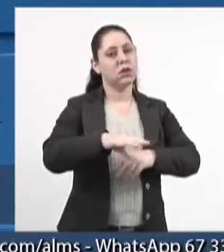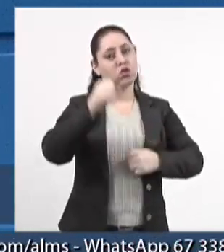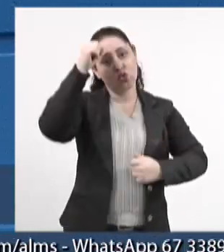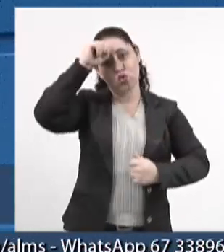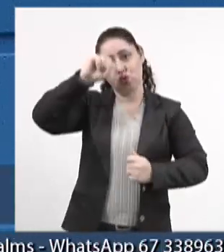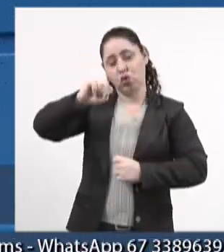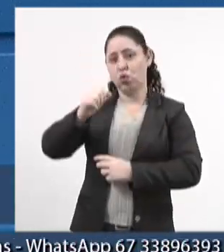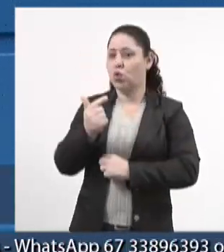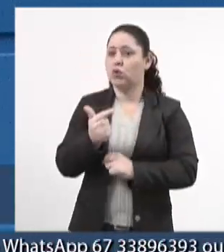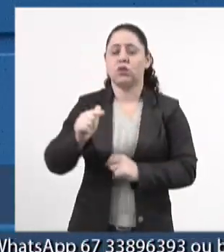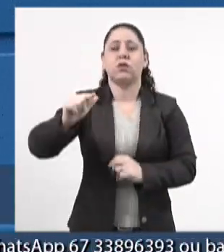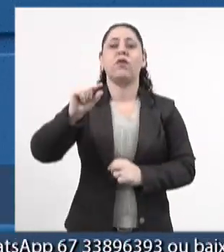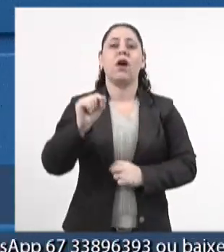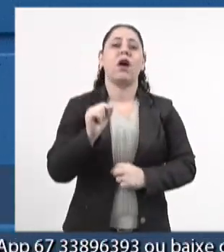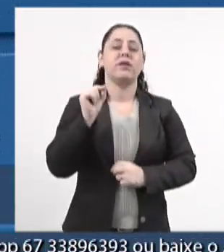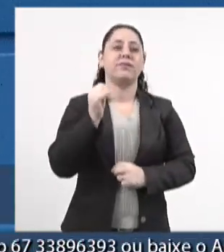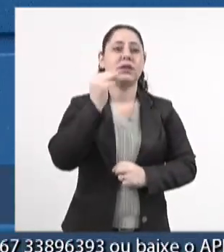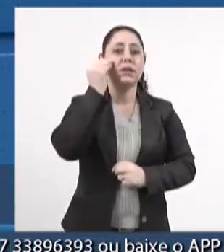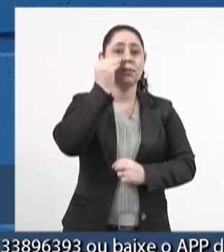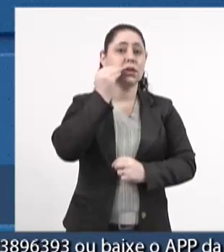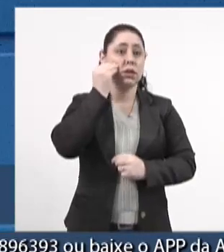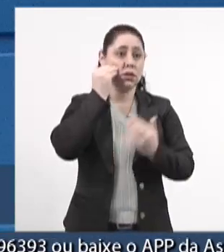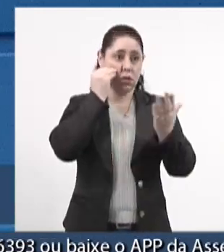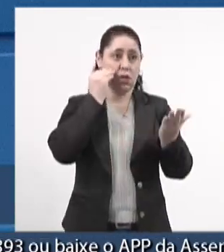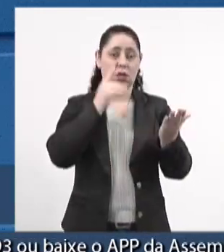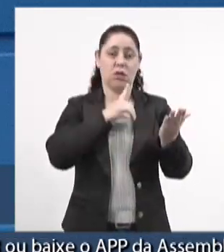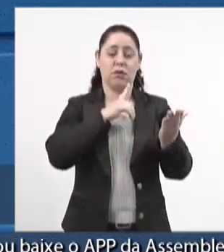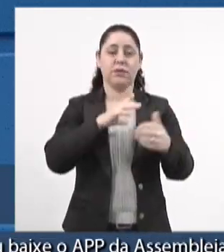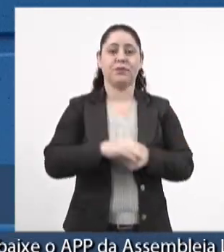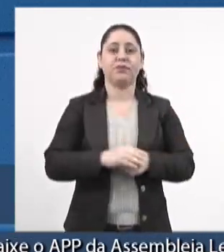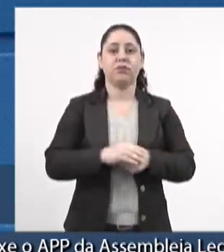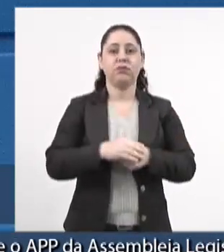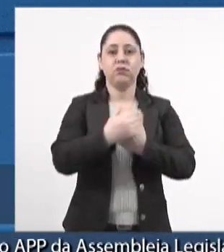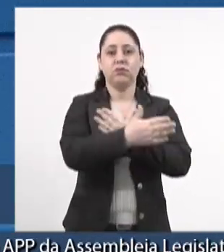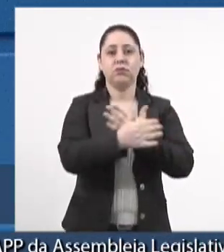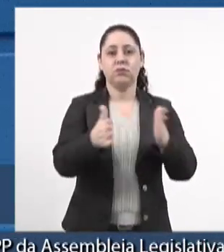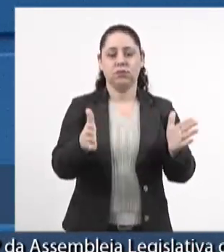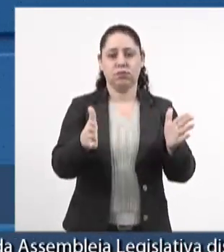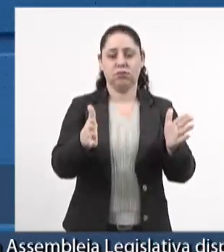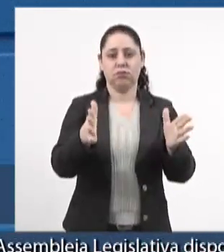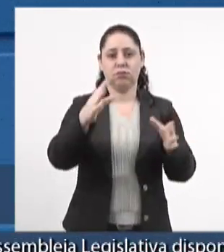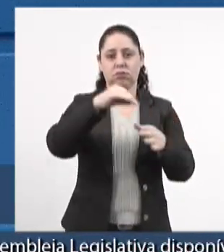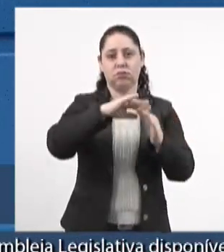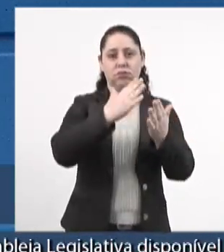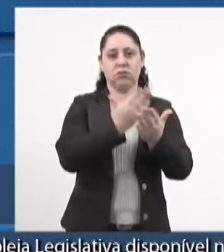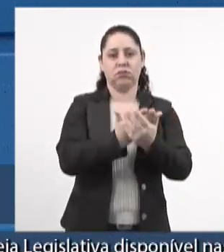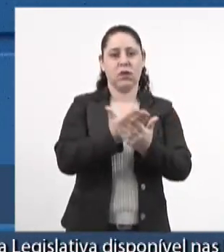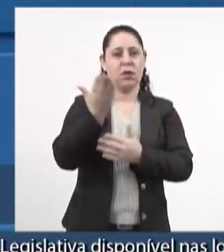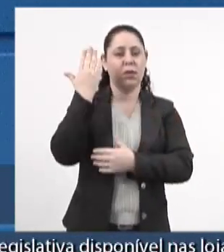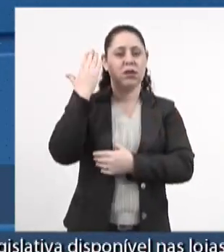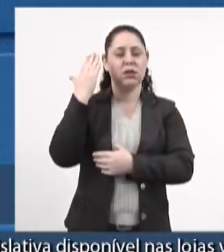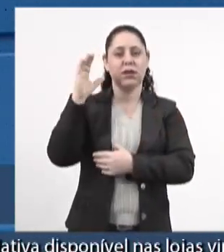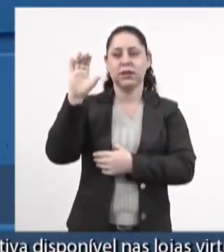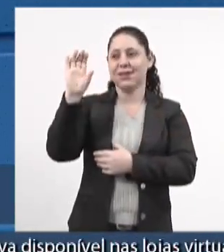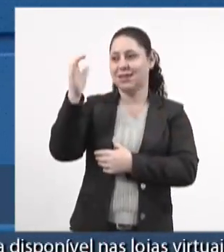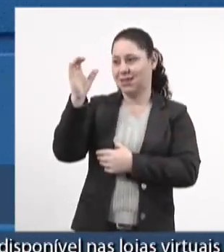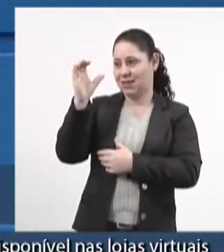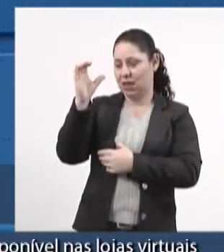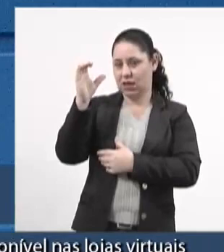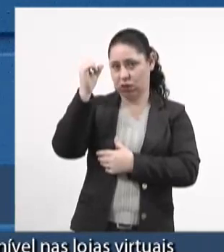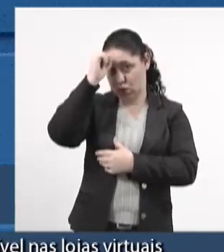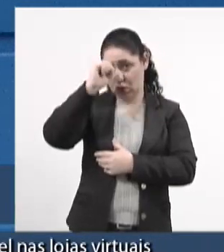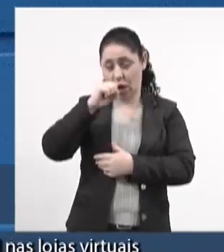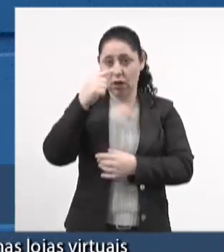tive essa experiência que Vossa Excelência teve em sala de aula, mas eu dei aula na época que tinha ciências sociais, que